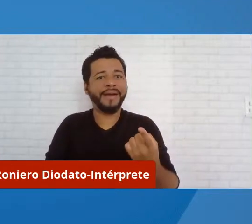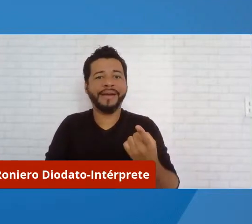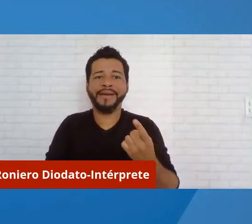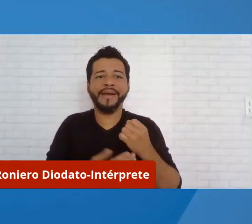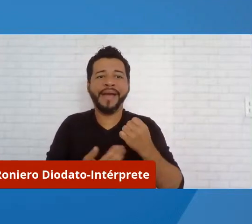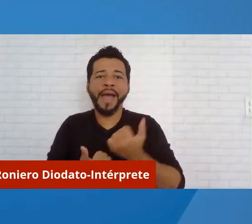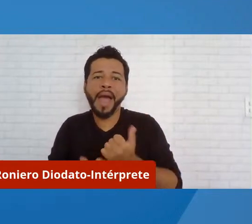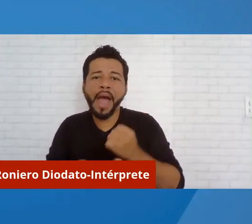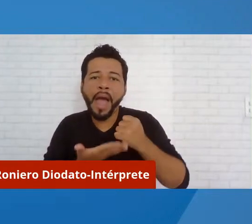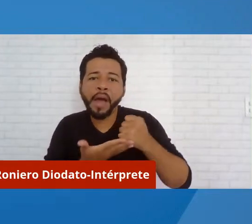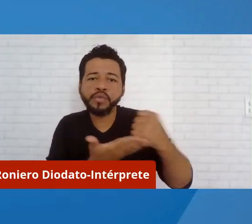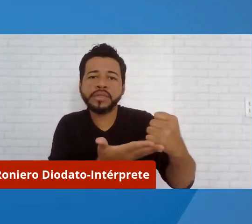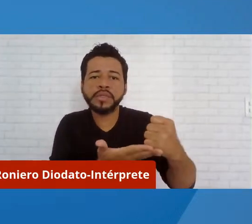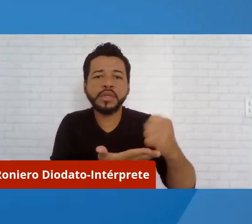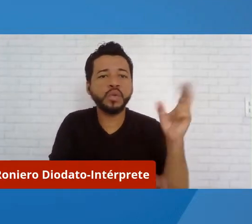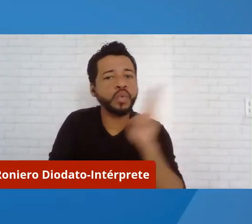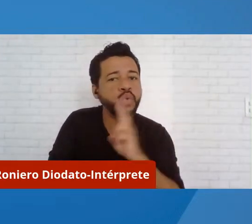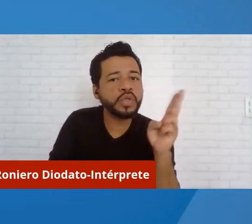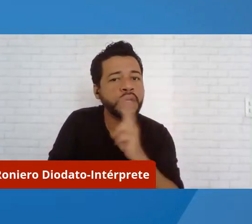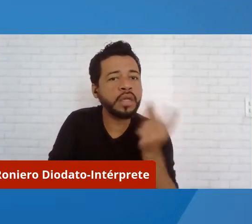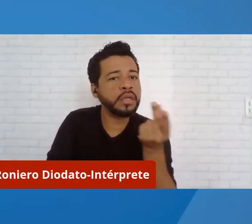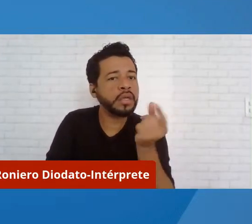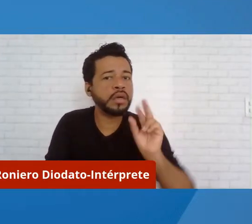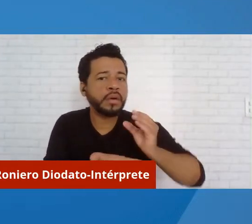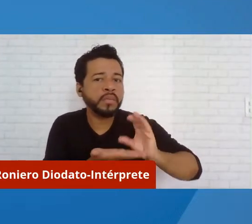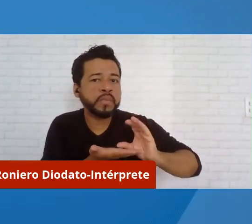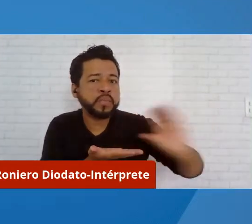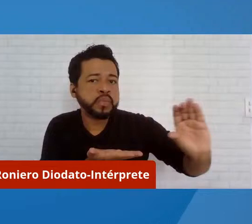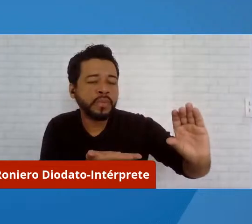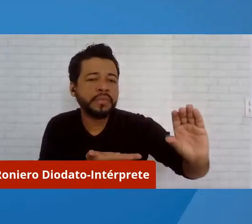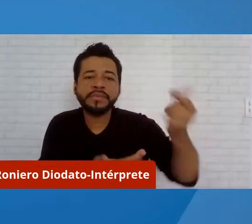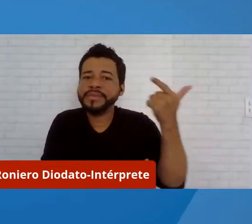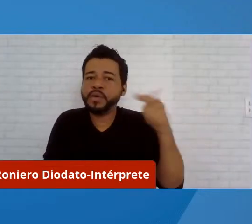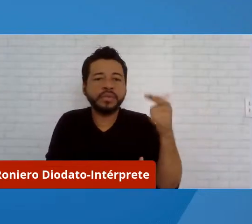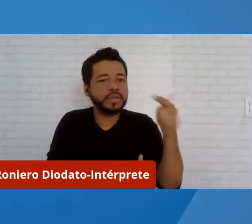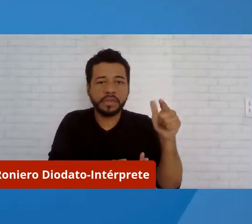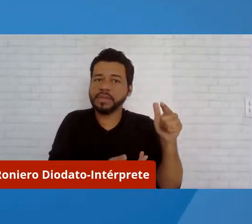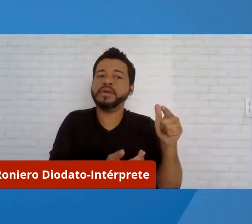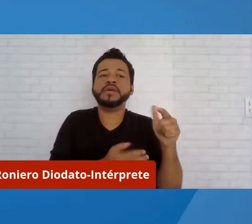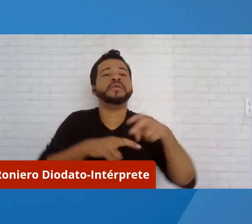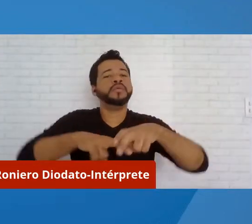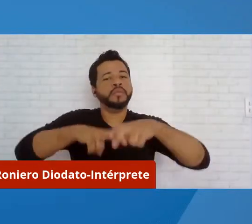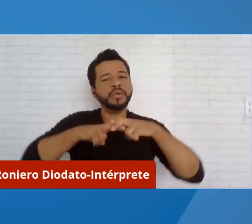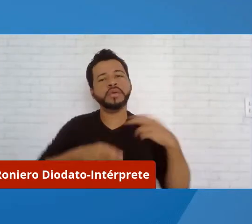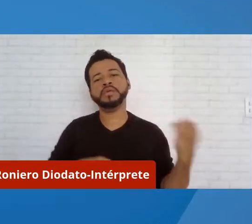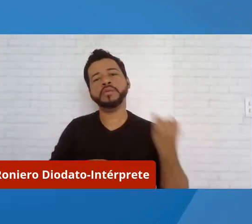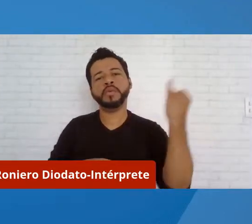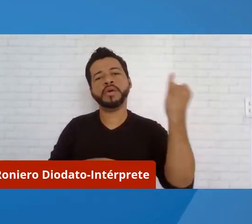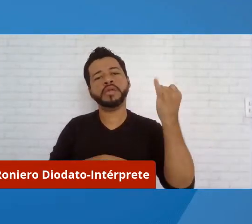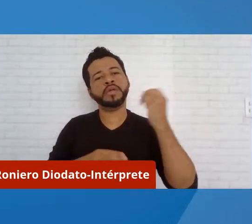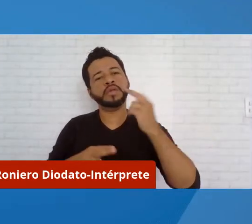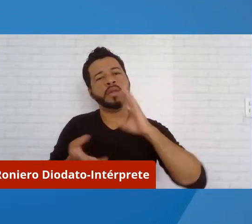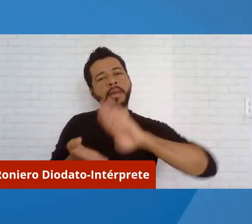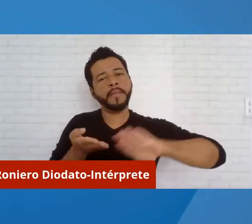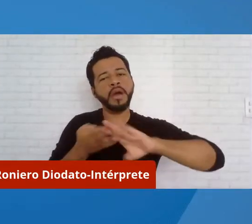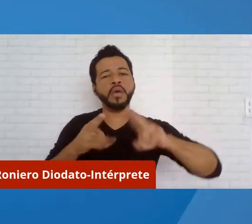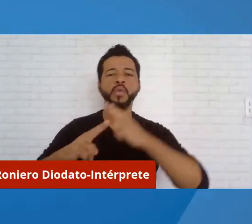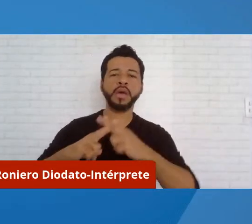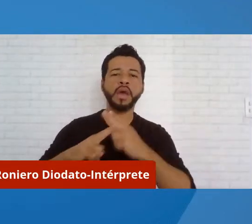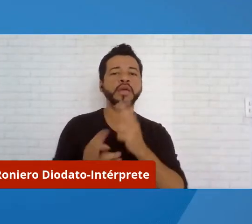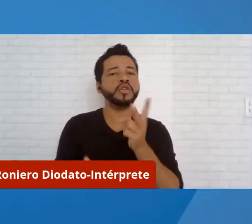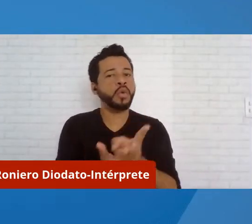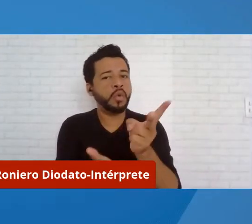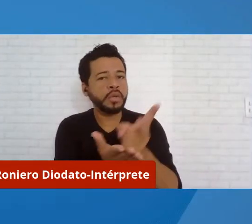Estado mínimo. Agora, não há vazio. Quando o Estado se retira, o mercado ocupa os espaços todos. O mercado